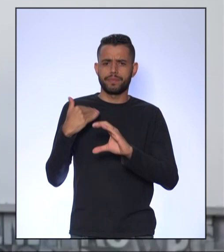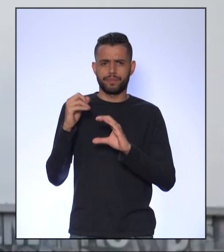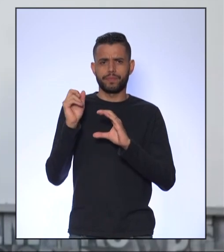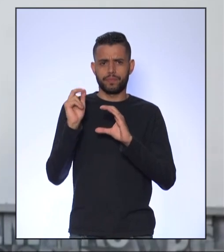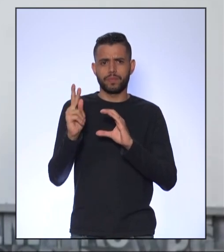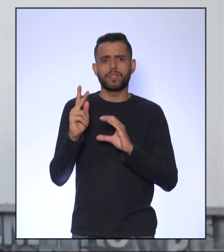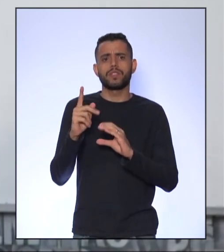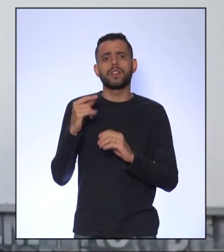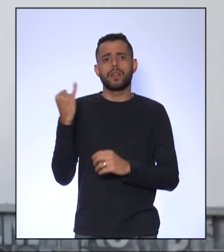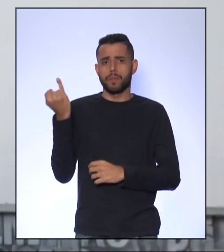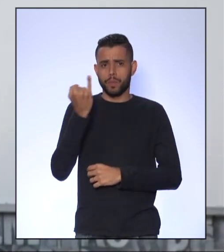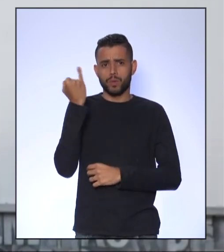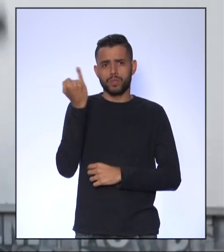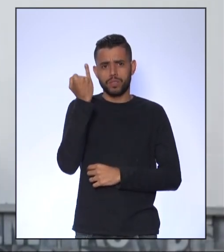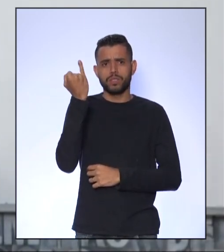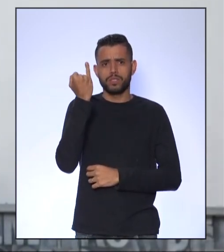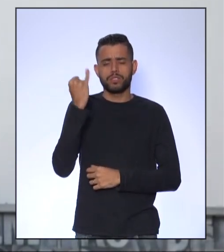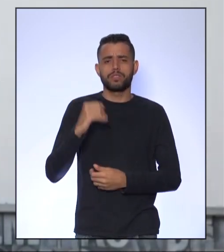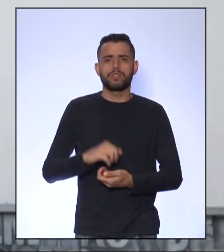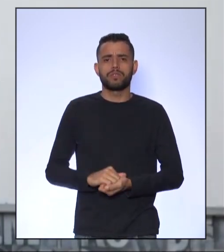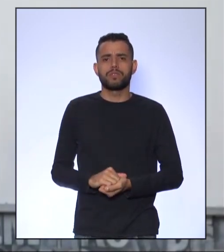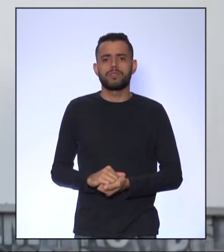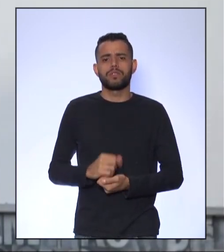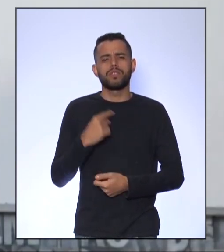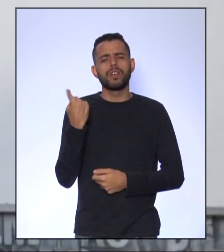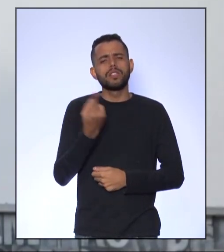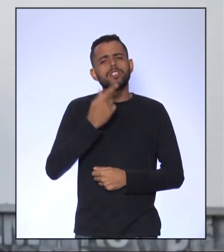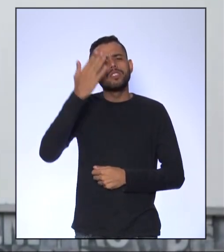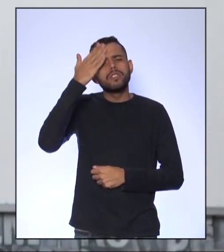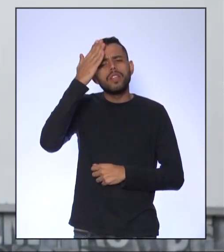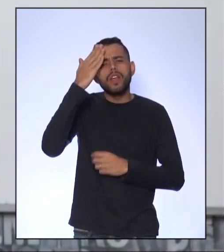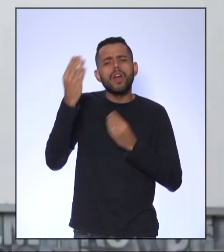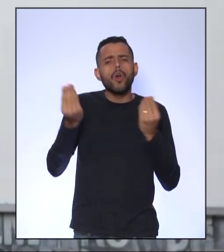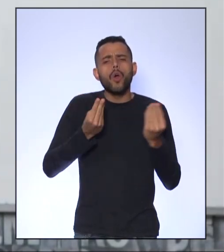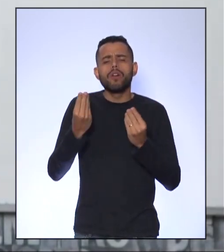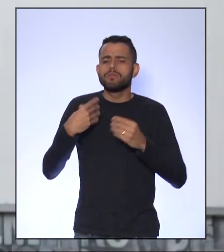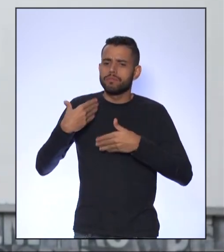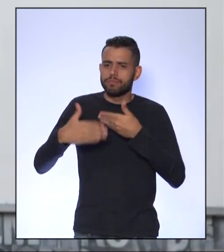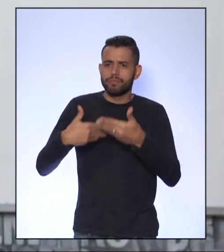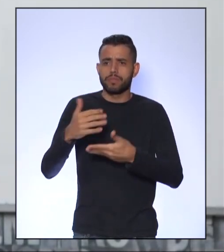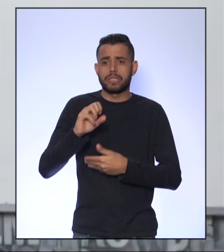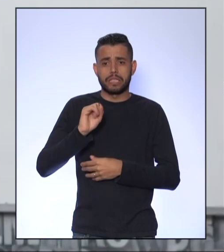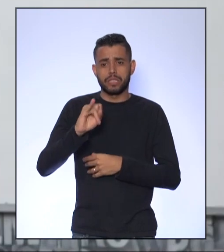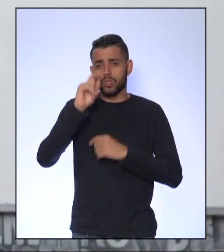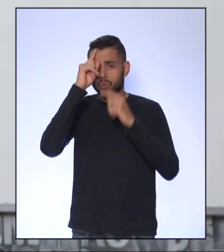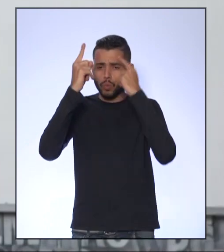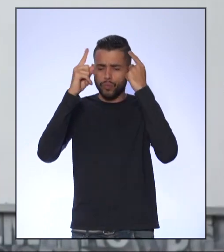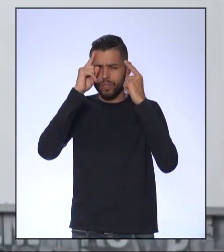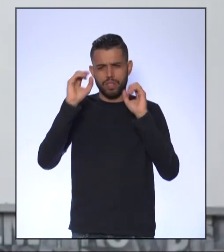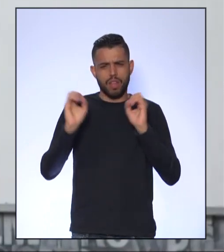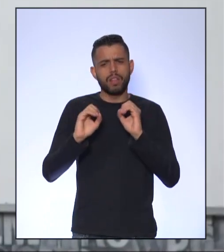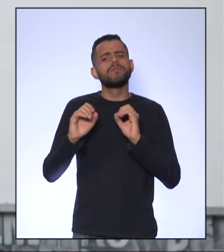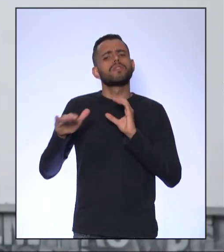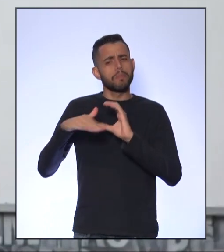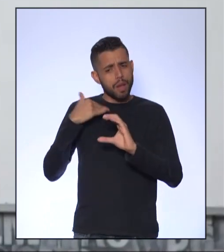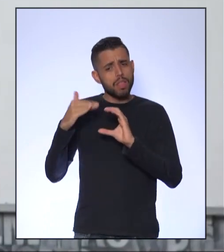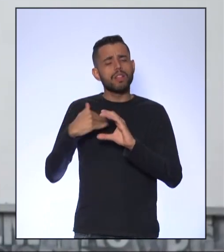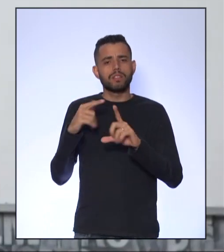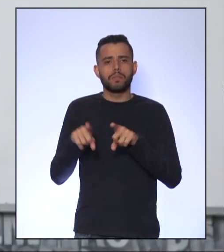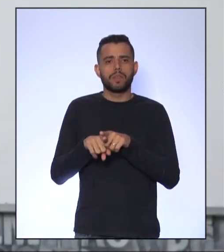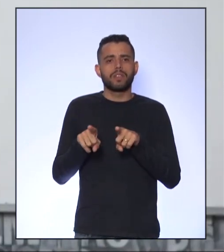são importantes para que a gente possa entender o seu desenvolvimento. Quem não está com dúvida, quem está gostando, manda também no